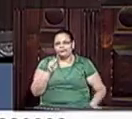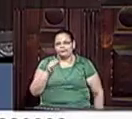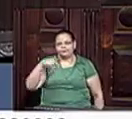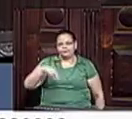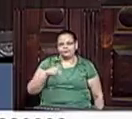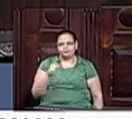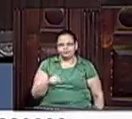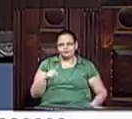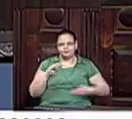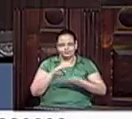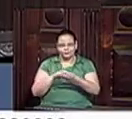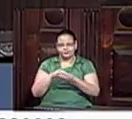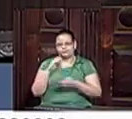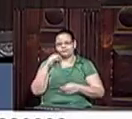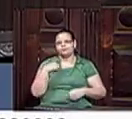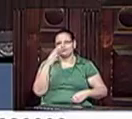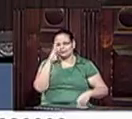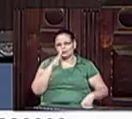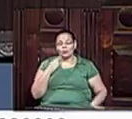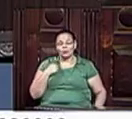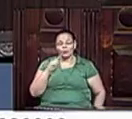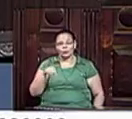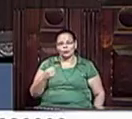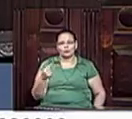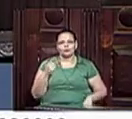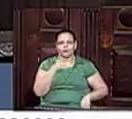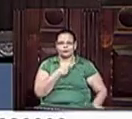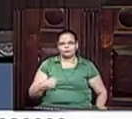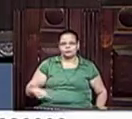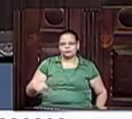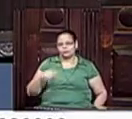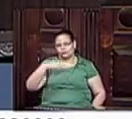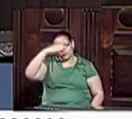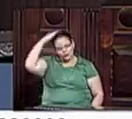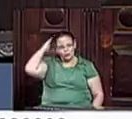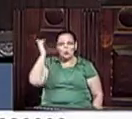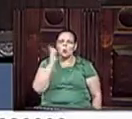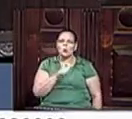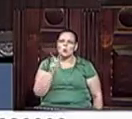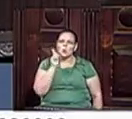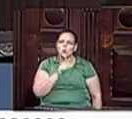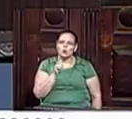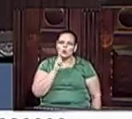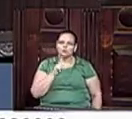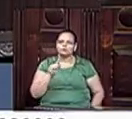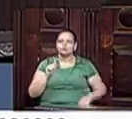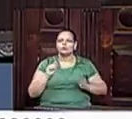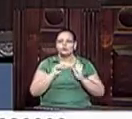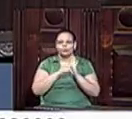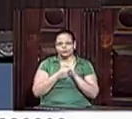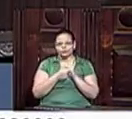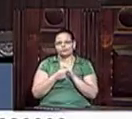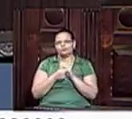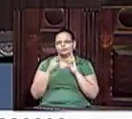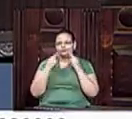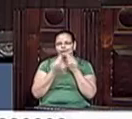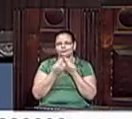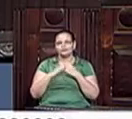fazer. Depois, com a entrada do Temer, conseguiram manter o bloqueio da audiência